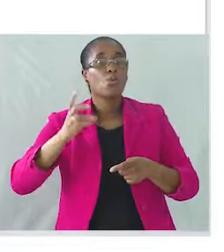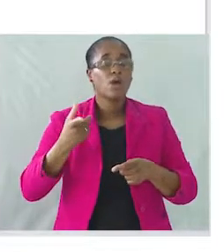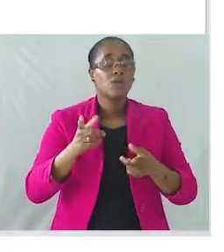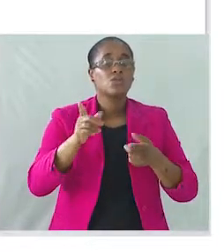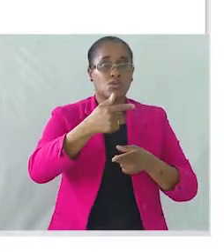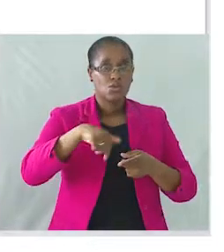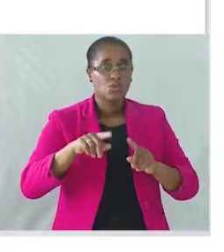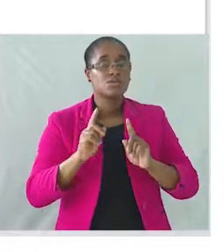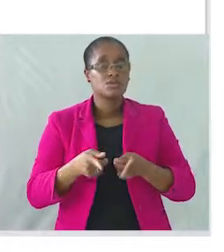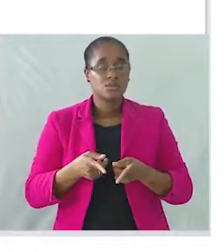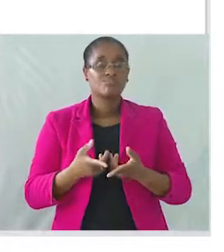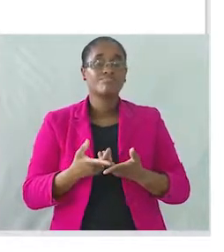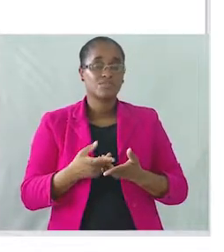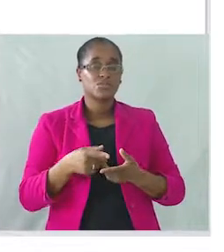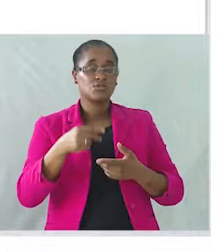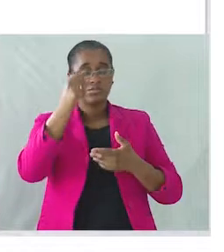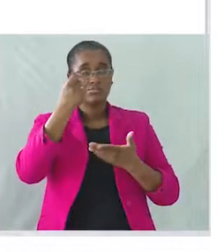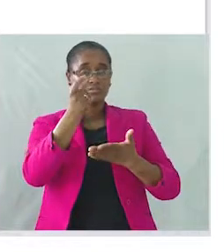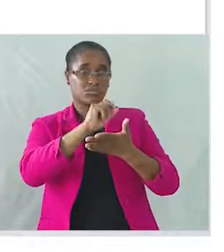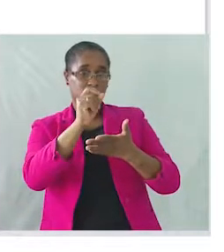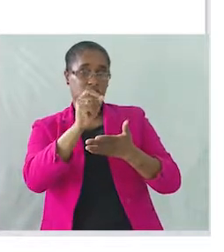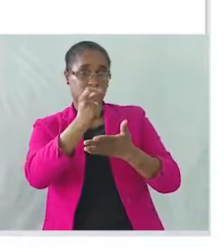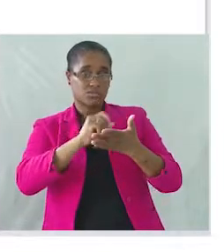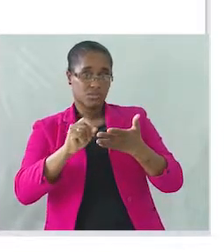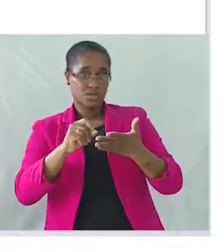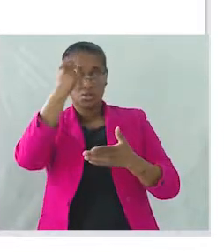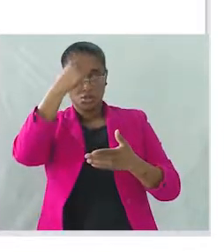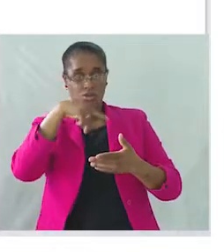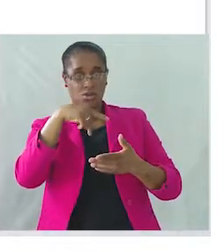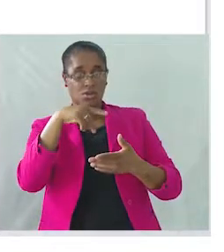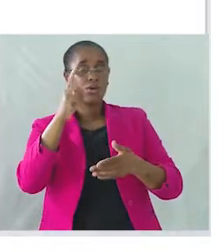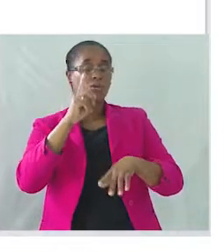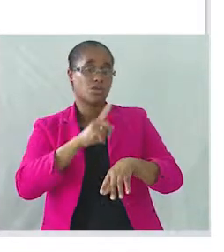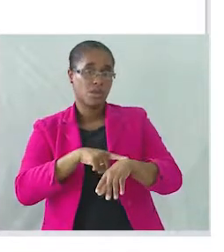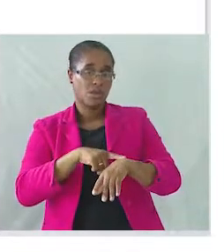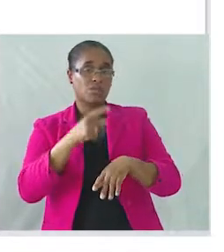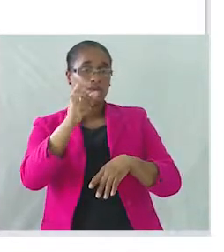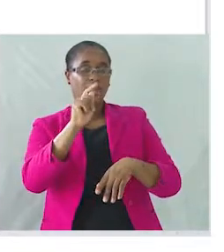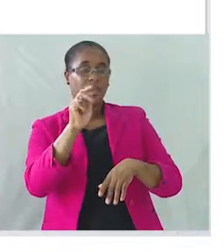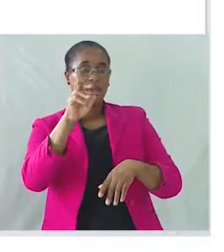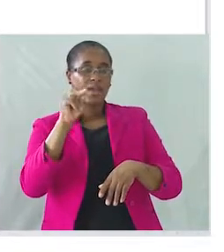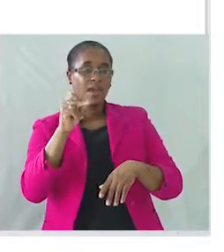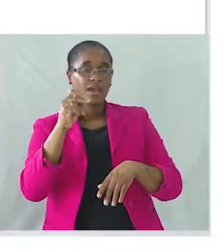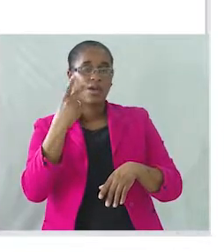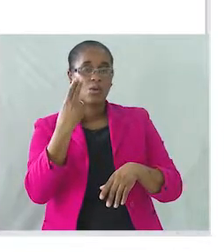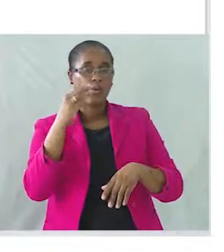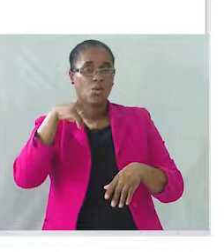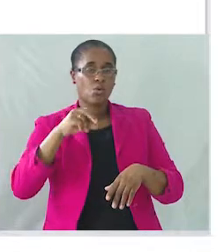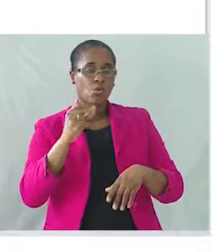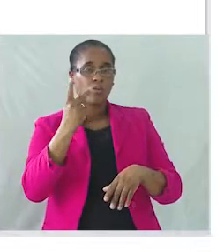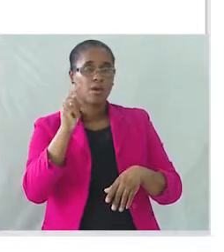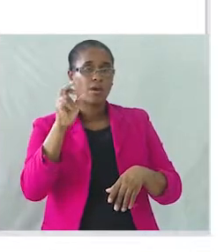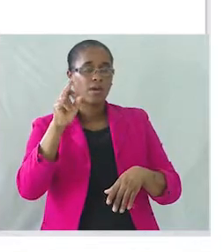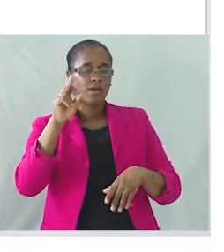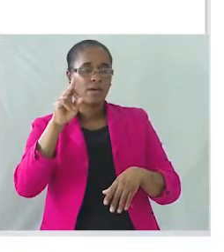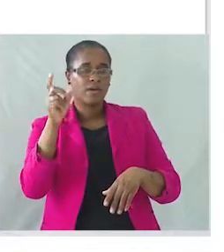é utilizado desta forma, era uma vez, quer dizer que o tempo não está definido. Então, isto é